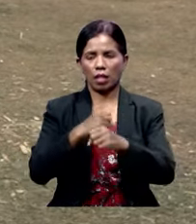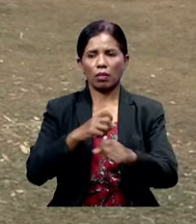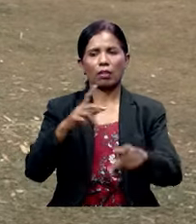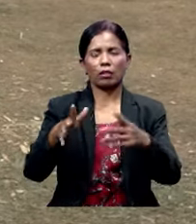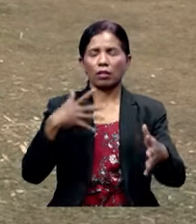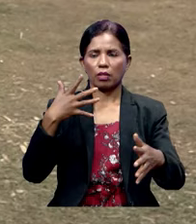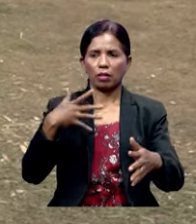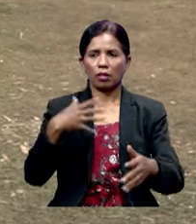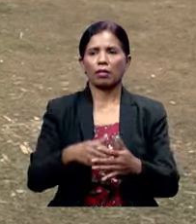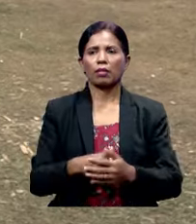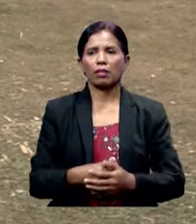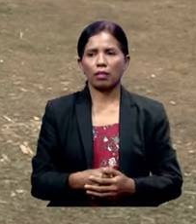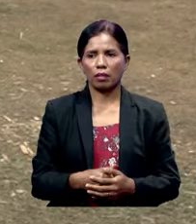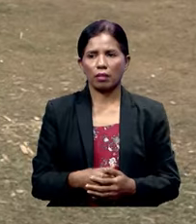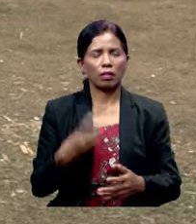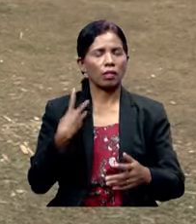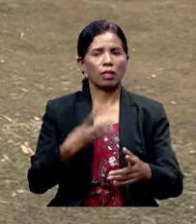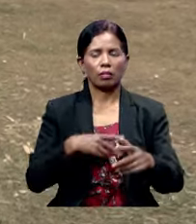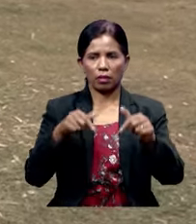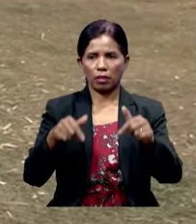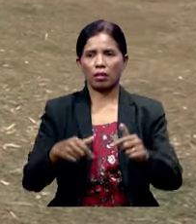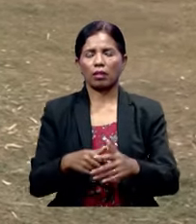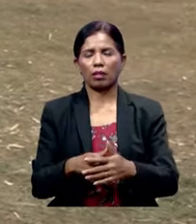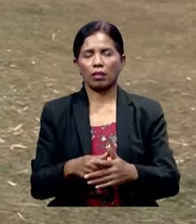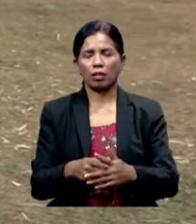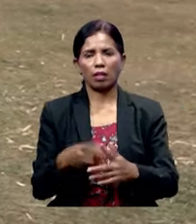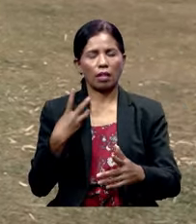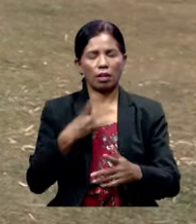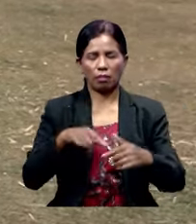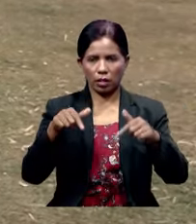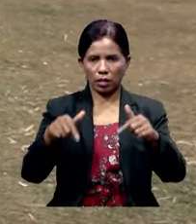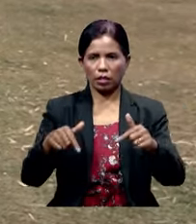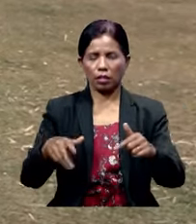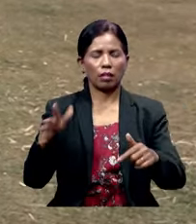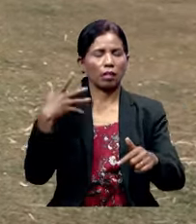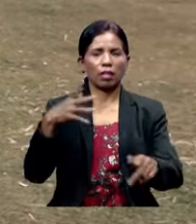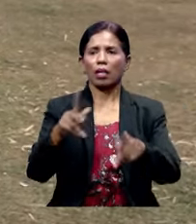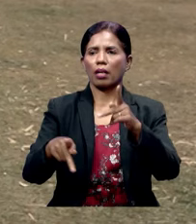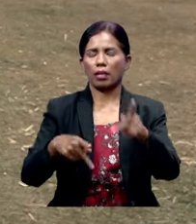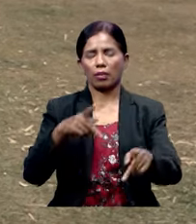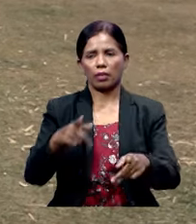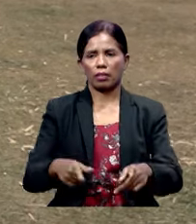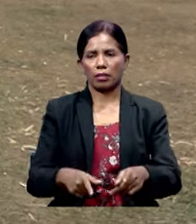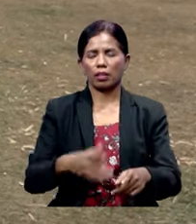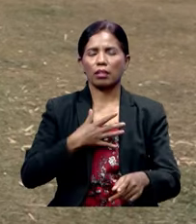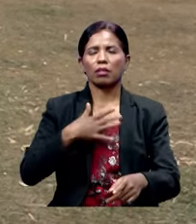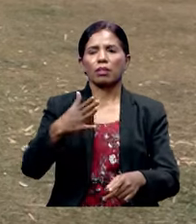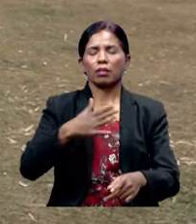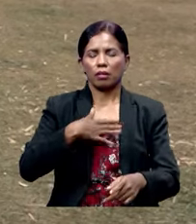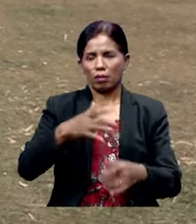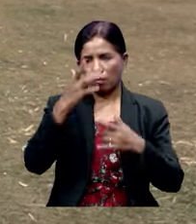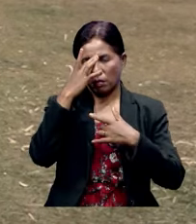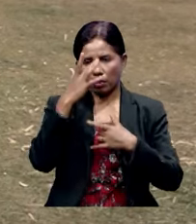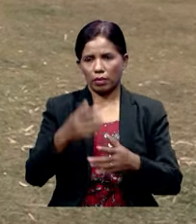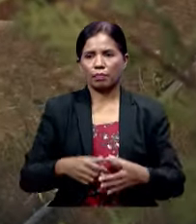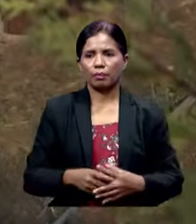hang malaran hi ni ami ya bila larane biha bila larane halo rera hon sir halo komunidade sir mures mesla dia kada is mesla dia tamba prejudica rera